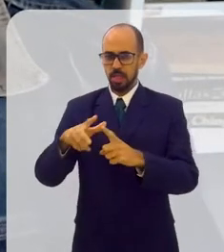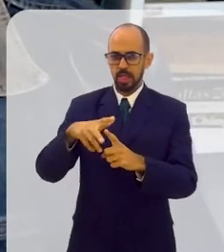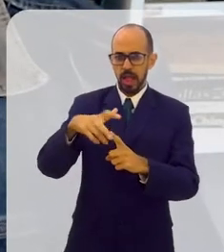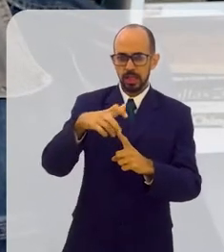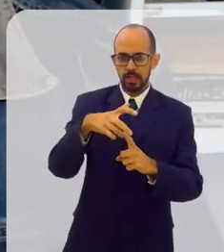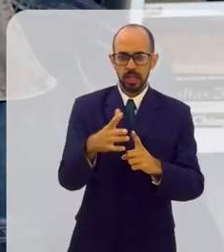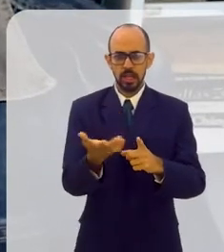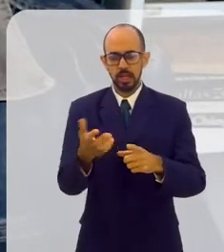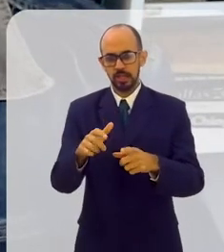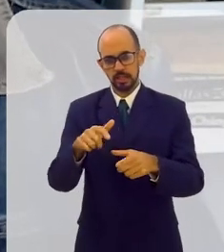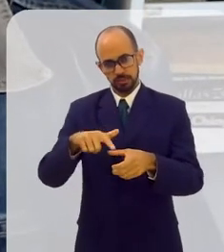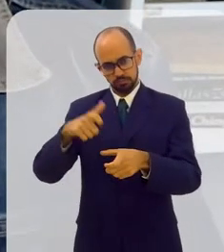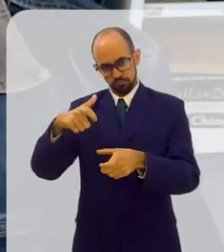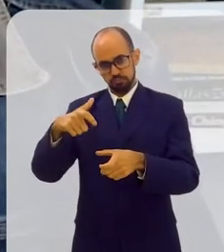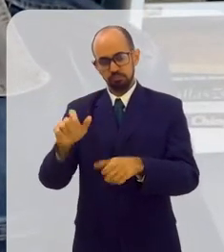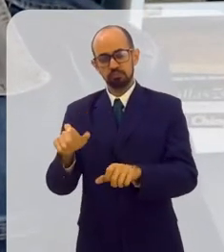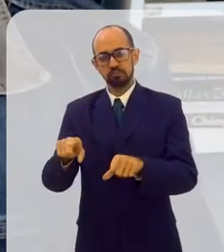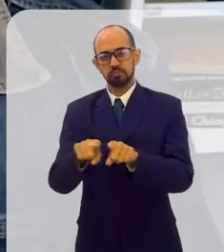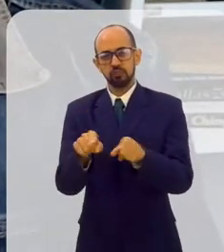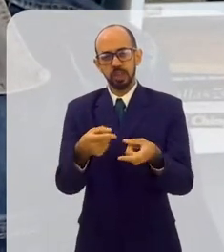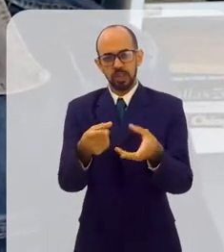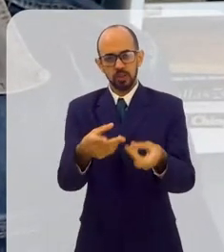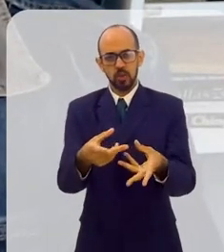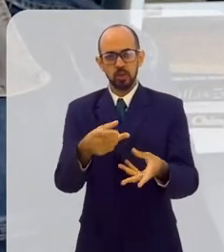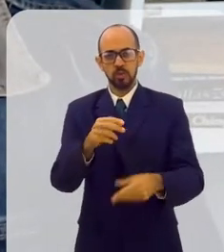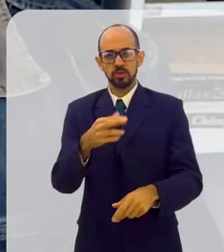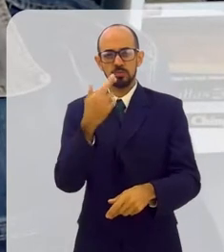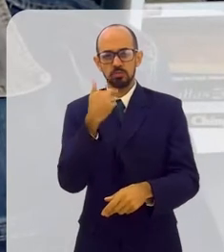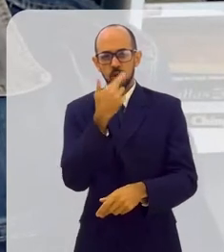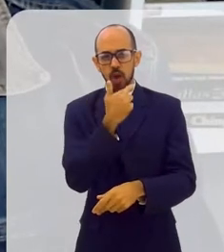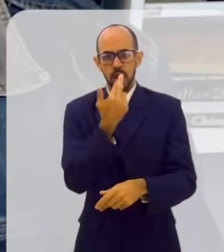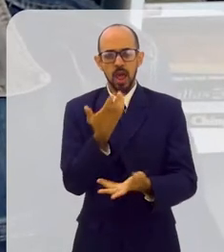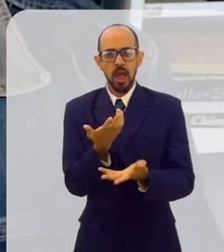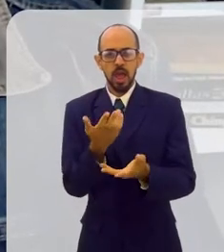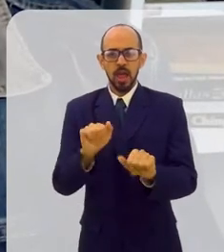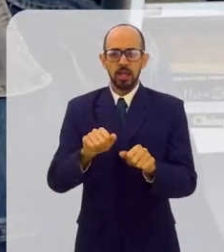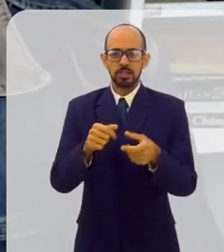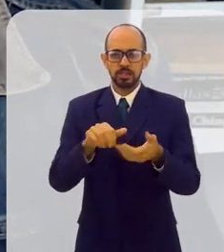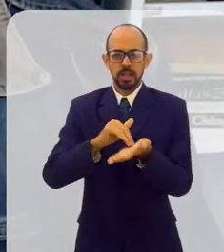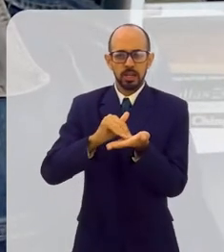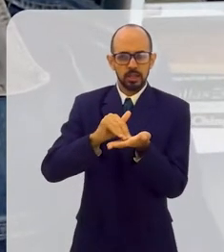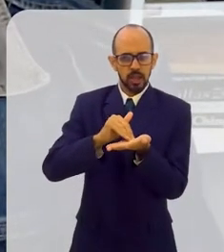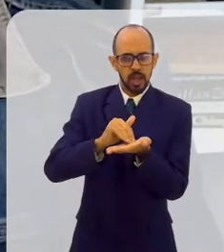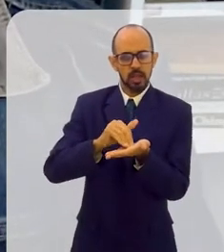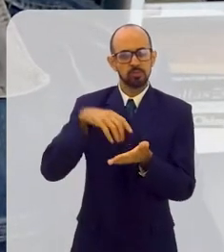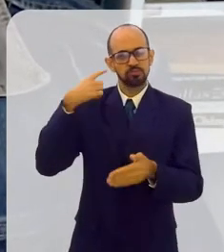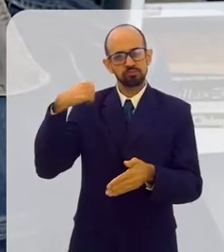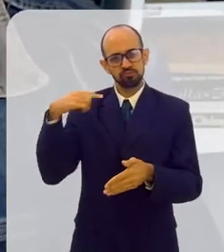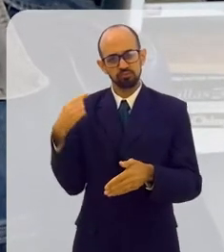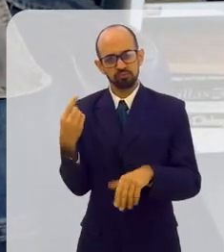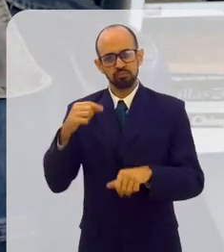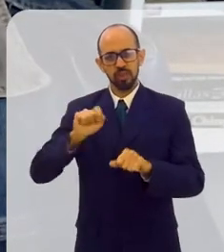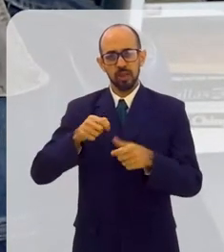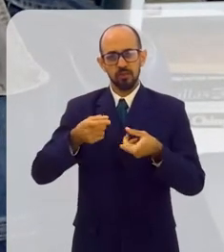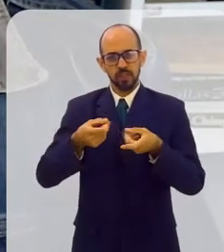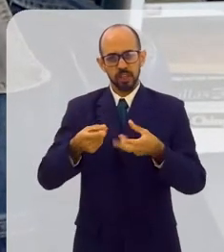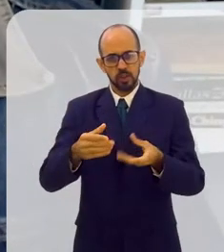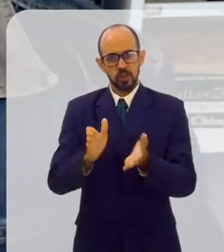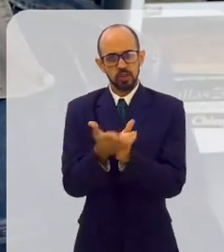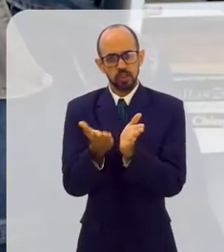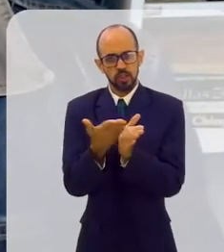de automóveis, garrafeiro, vendedor de sacolés, office boy, secretário em escritório de advocacia,